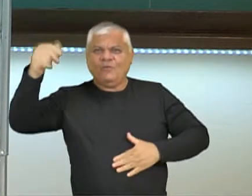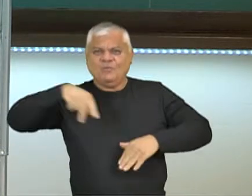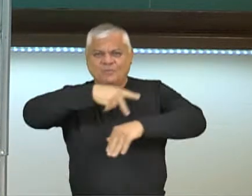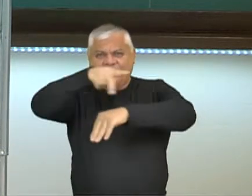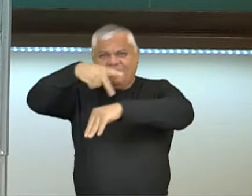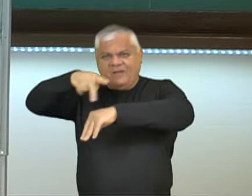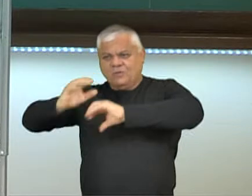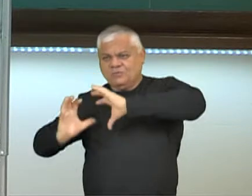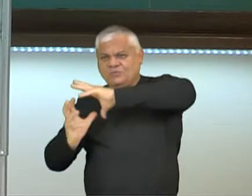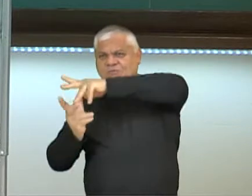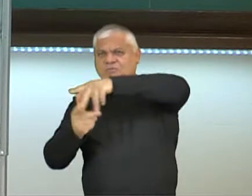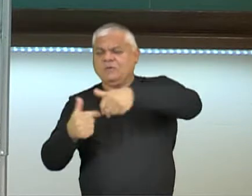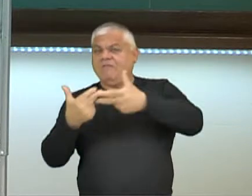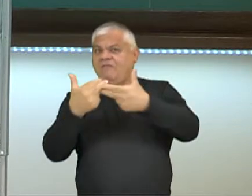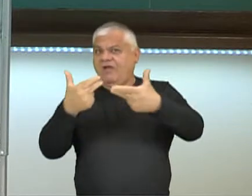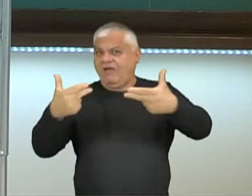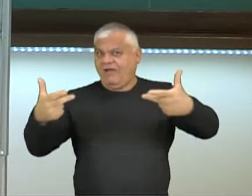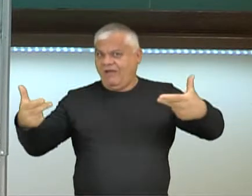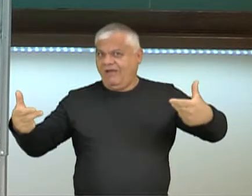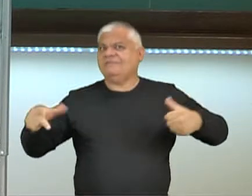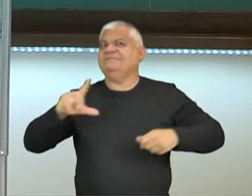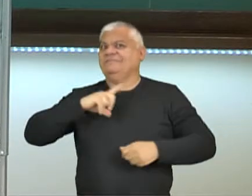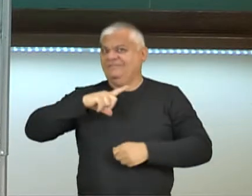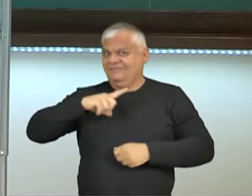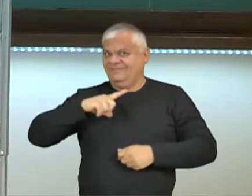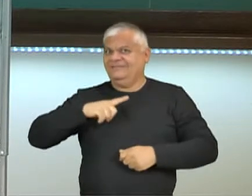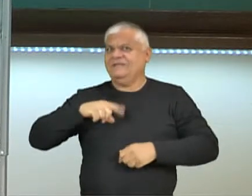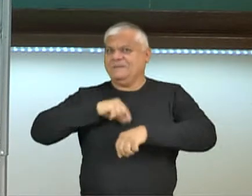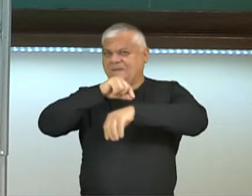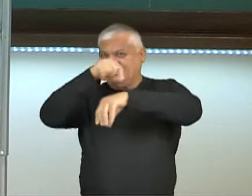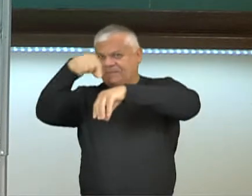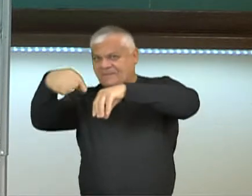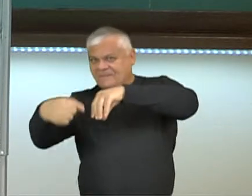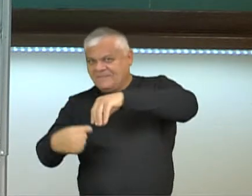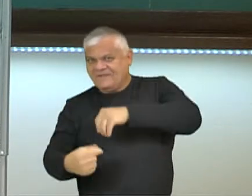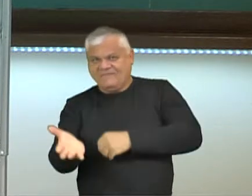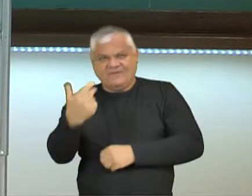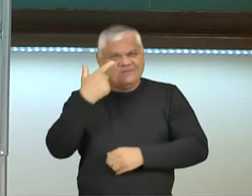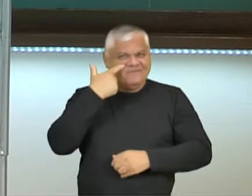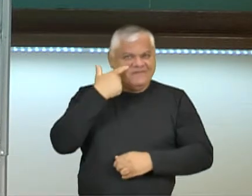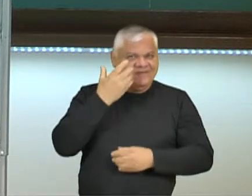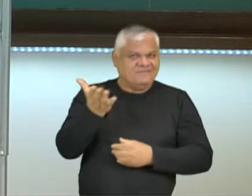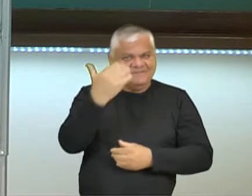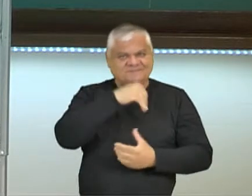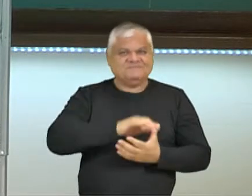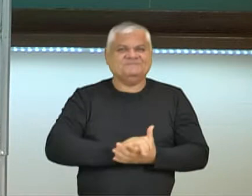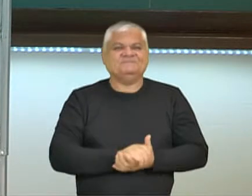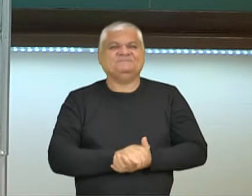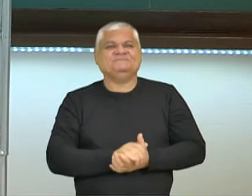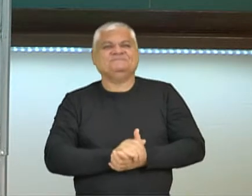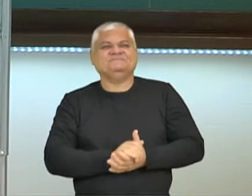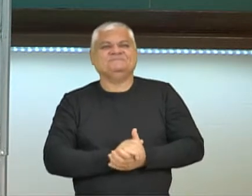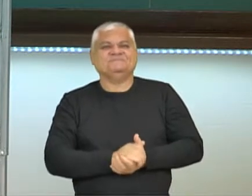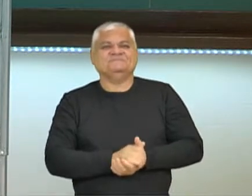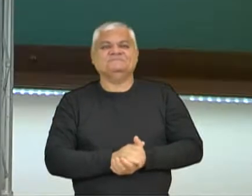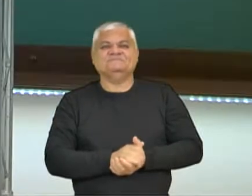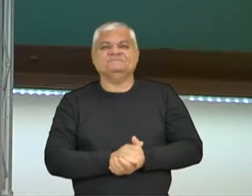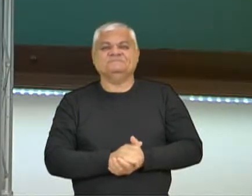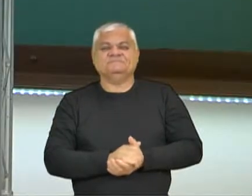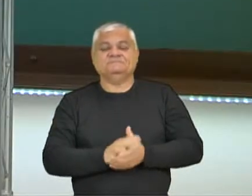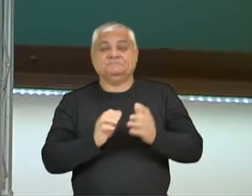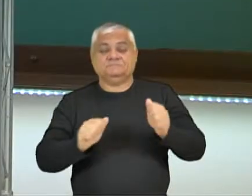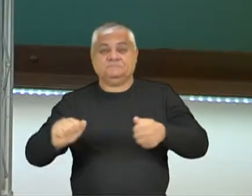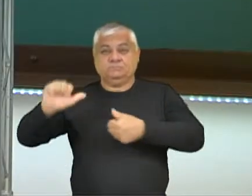São muitos, hein? Mas não são todos, mas são muitos países. Bora lá desvendar isso? Nós temos